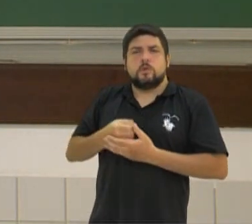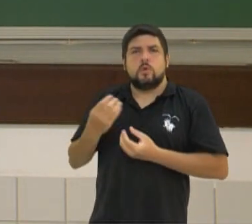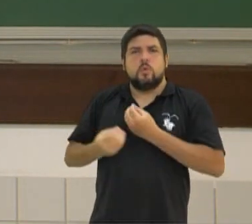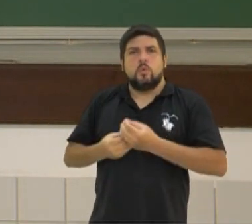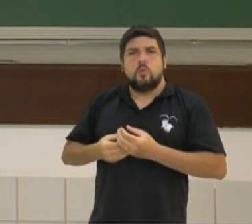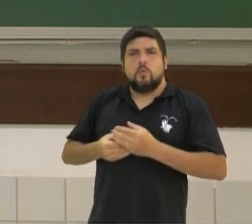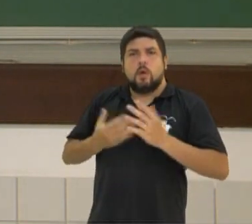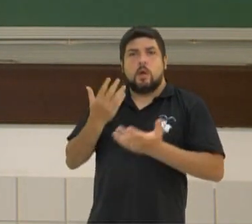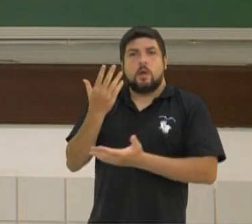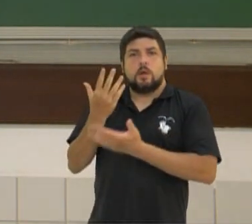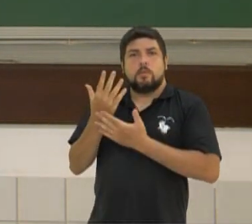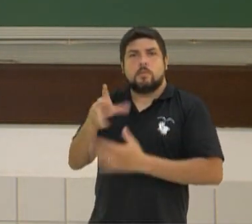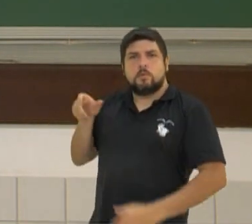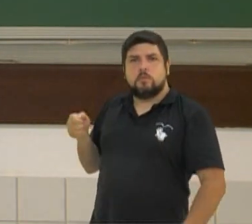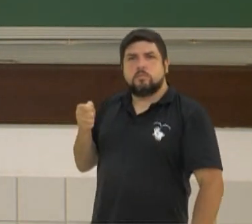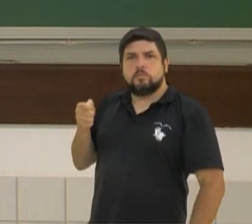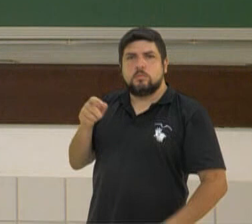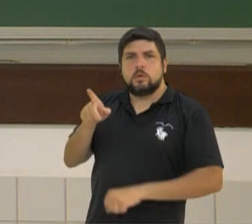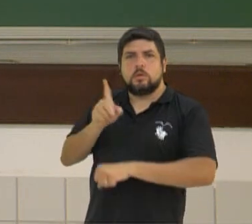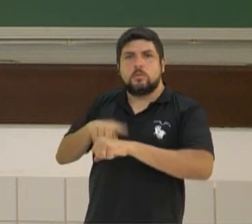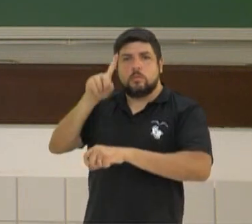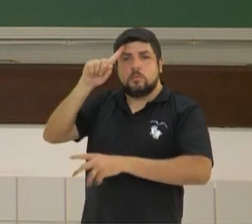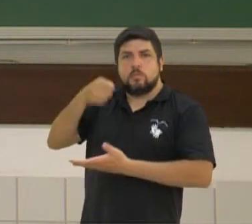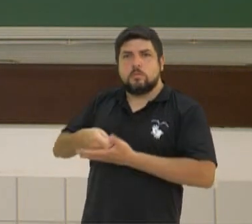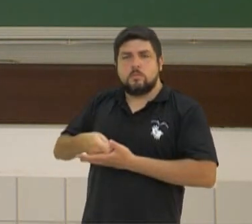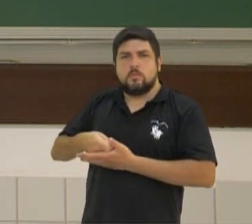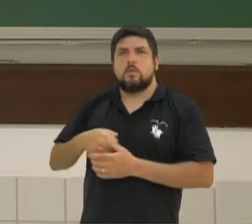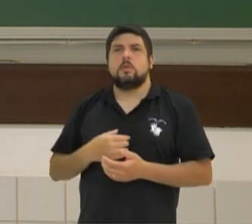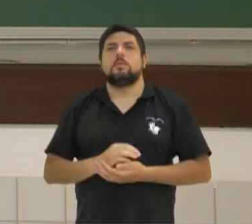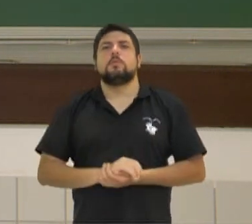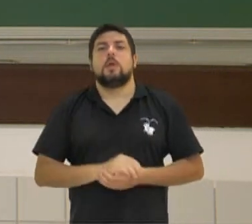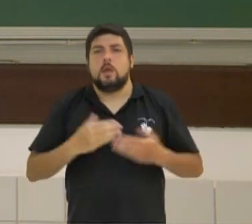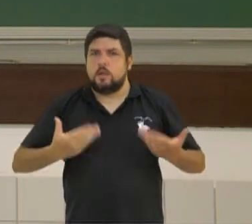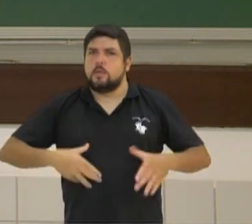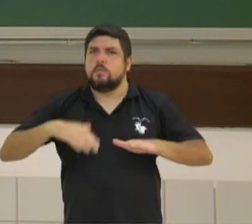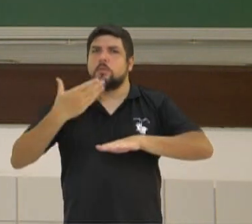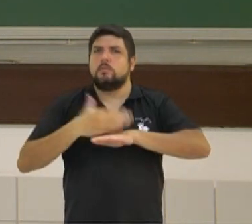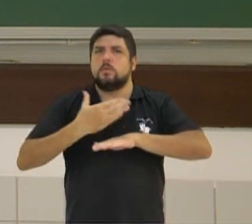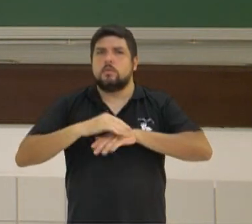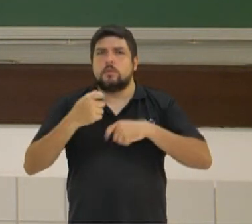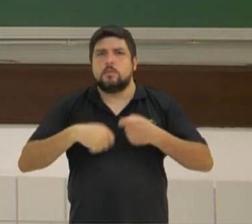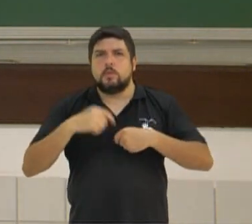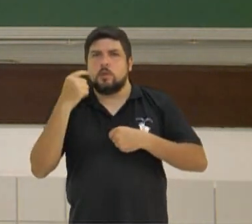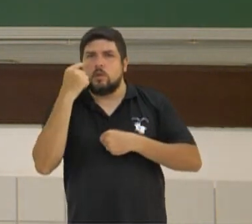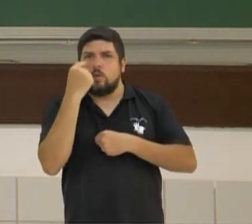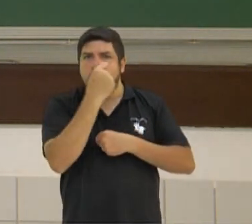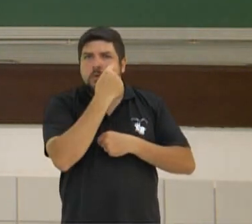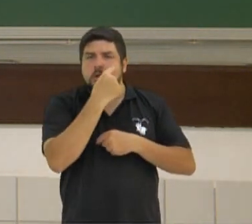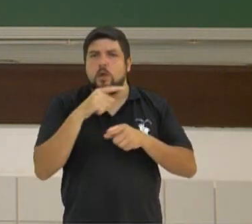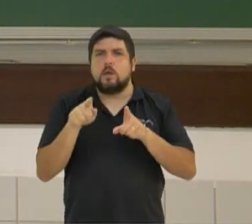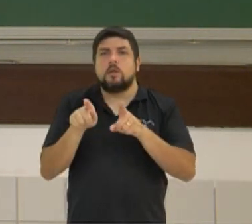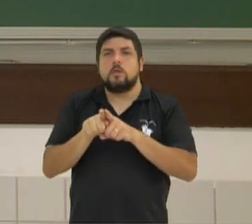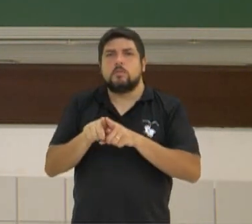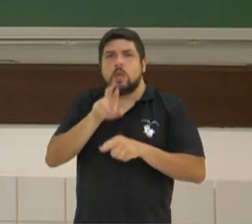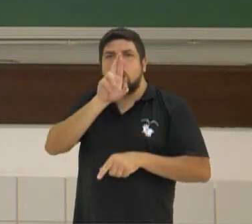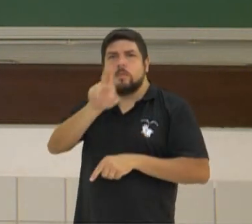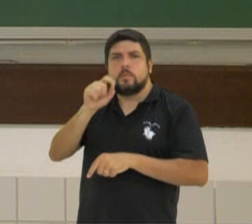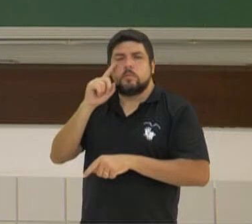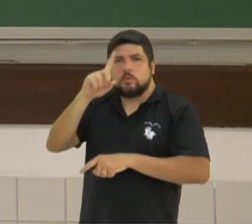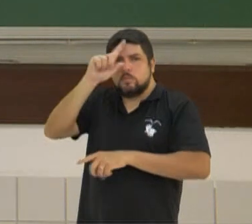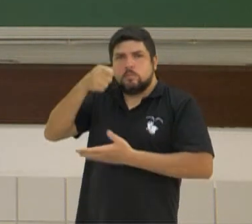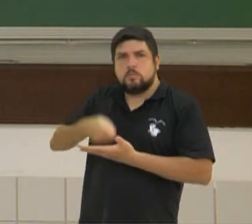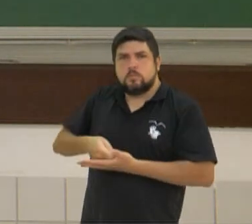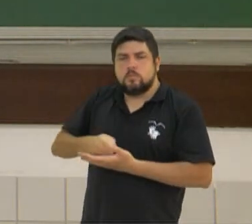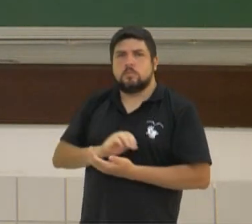nessa tomada de decisão, né? Então, as manifestações de habilidade, né? Óculo manual, olhar e responder a esta